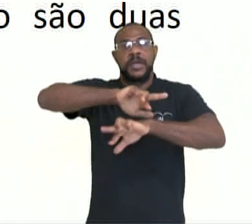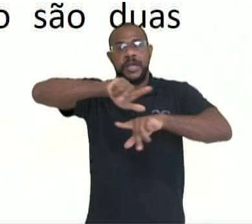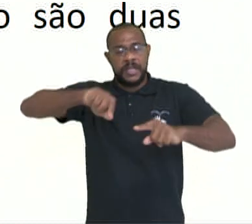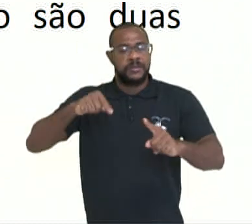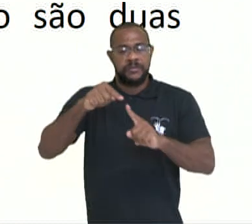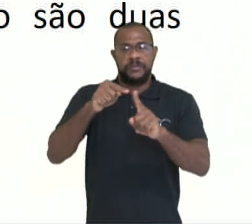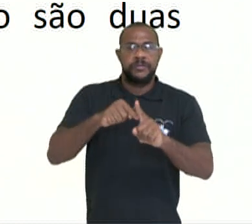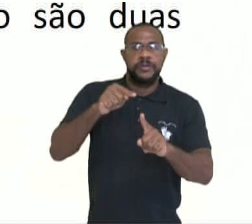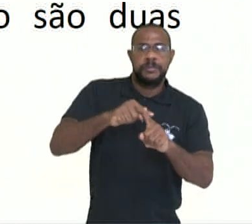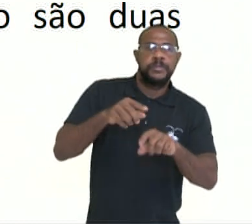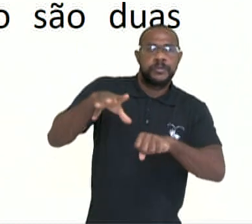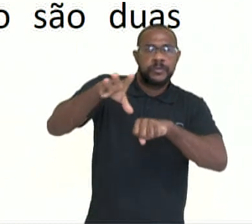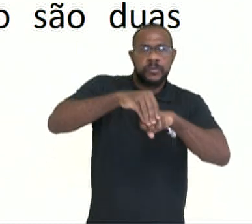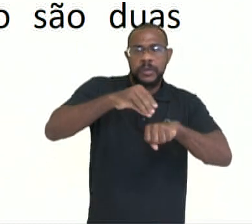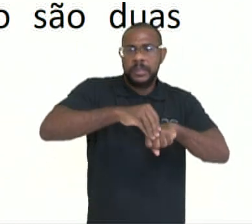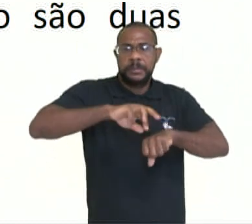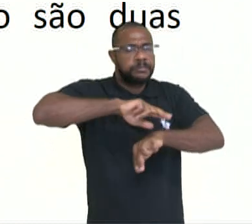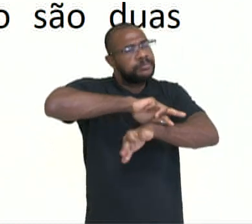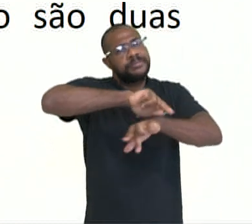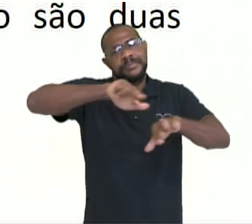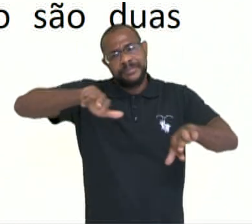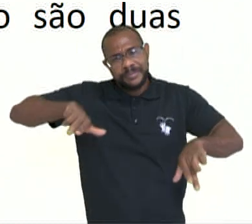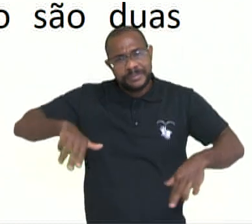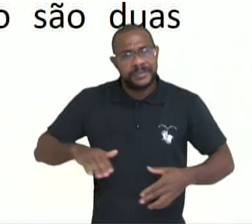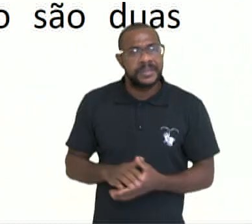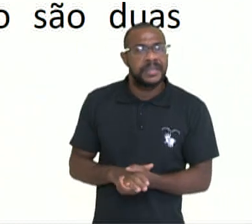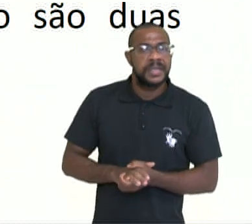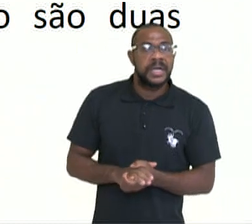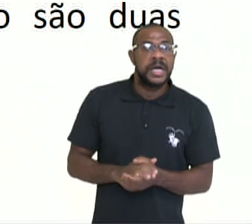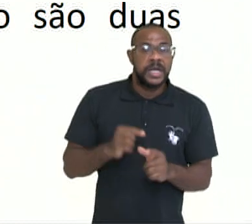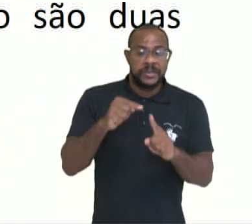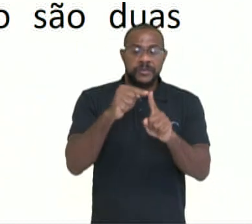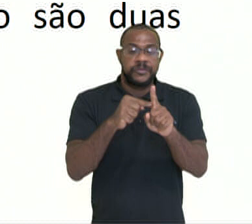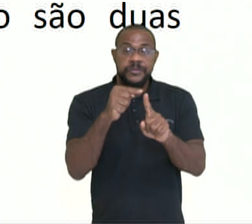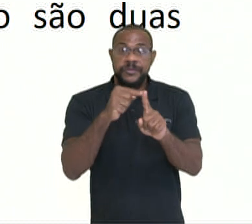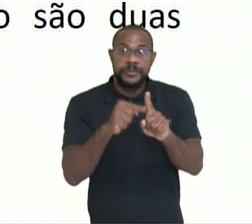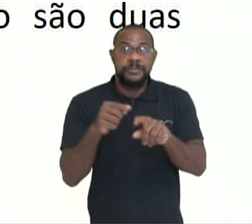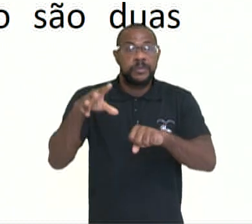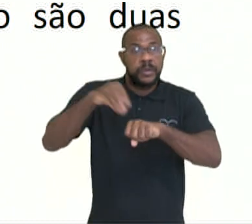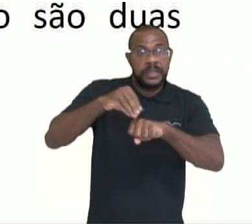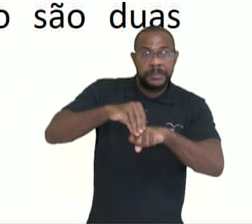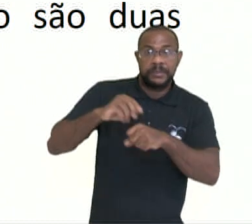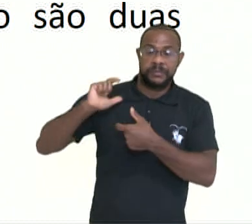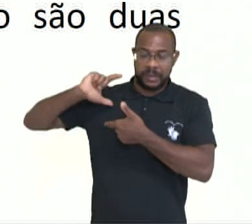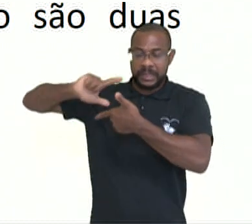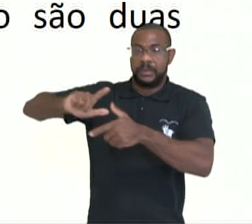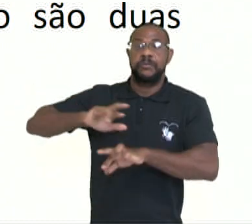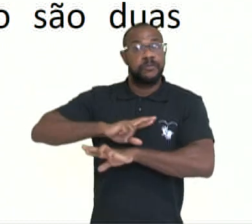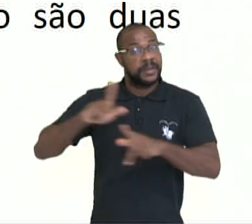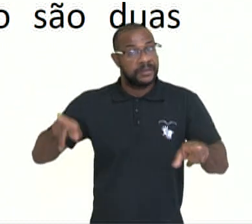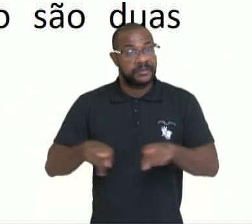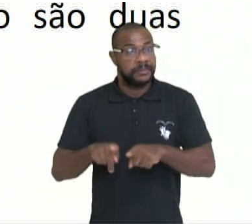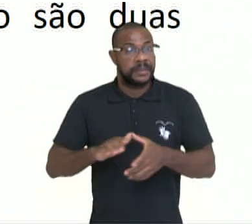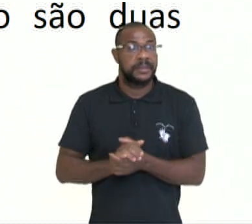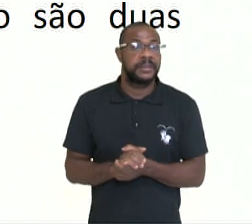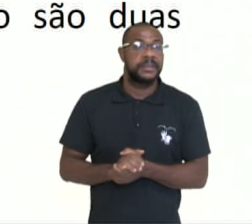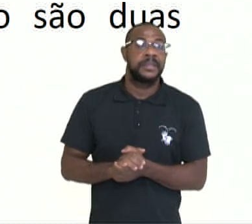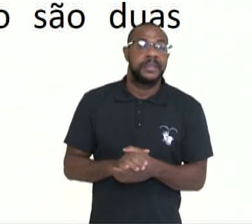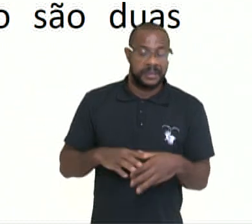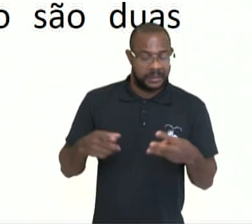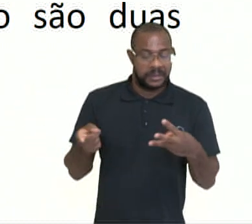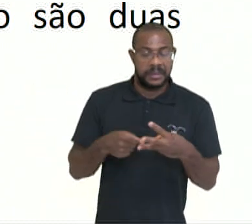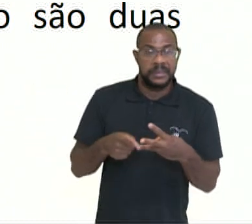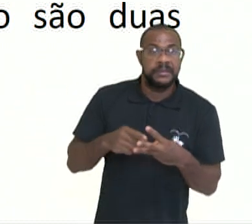e formas diferentes de aquisição desse conhecimento. Cada tipo de conhecimento vem de uma tradição diferente e também vimos